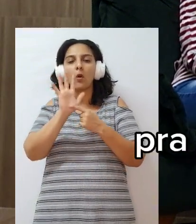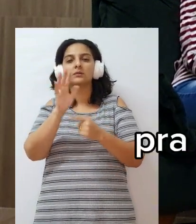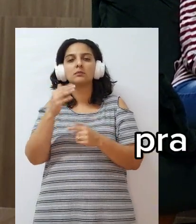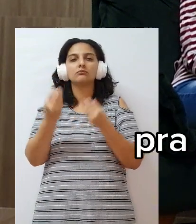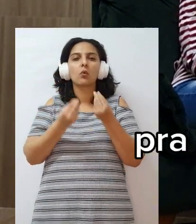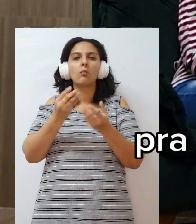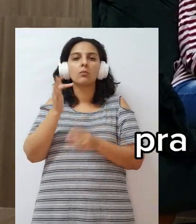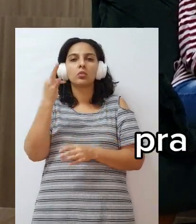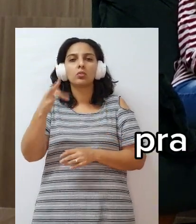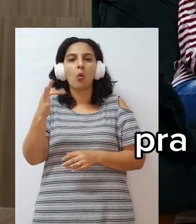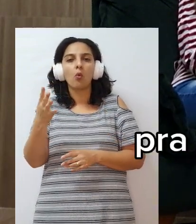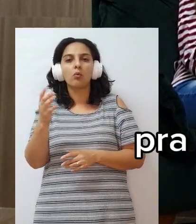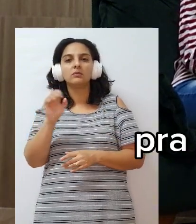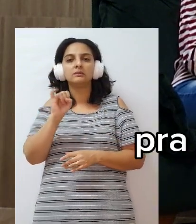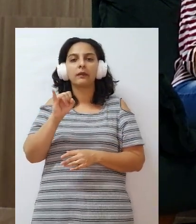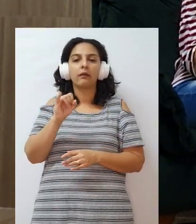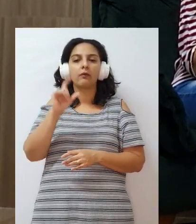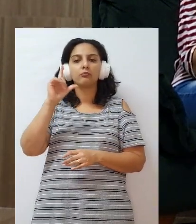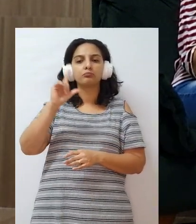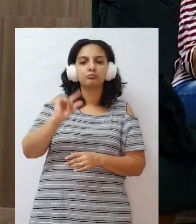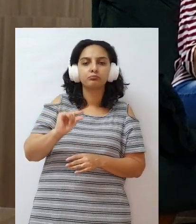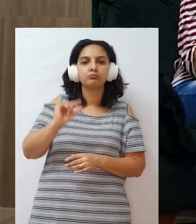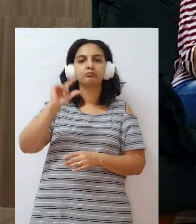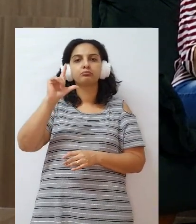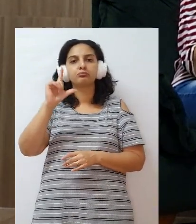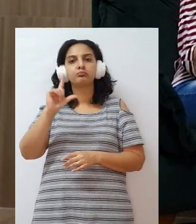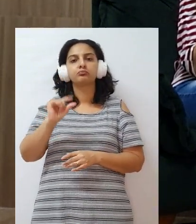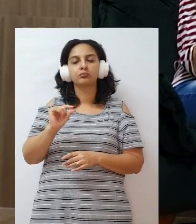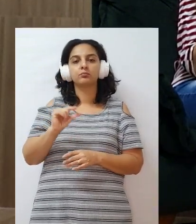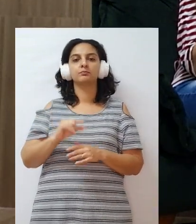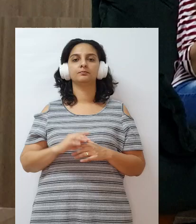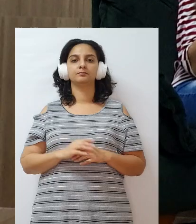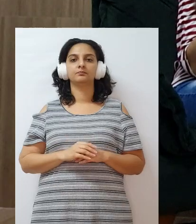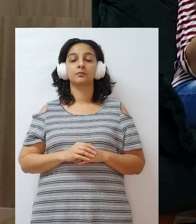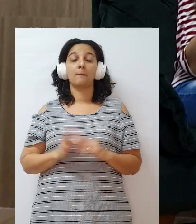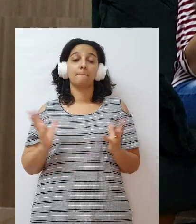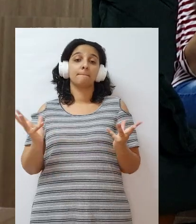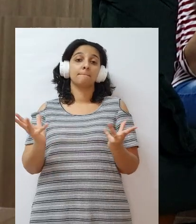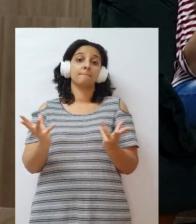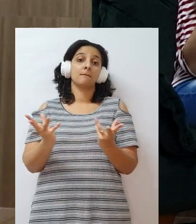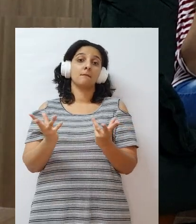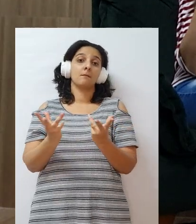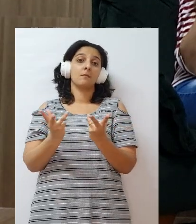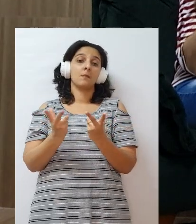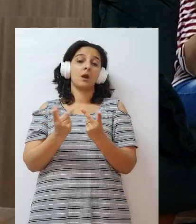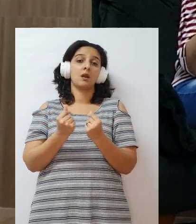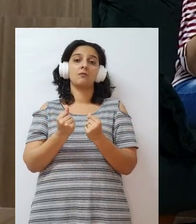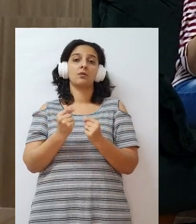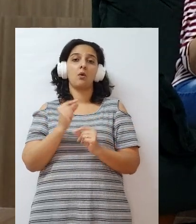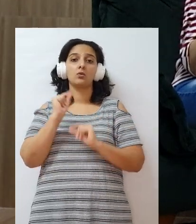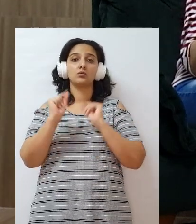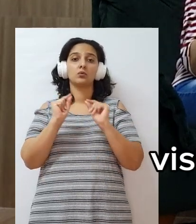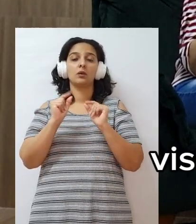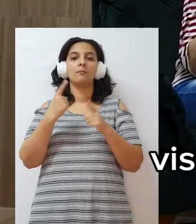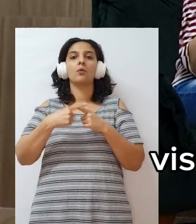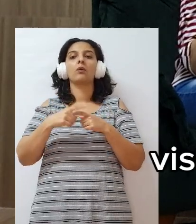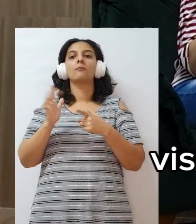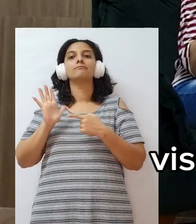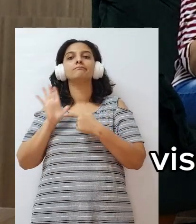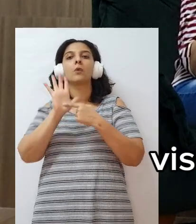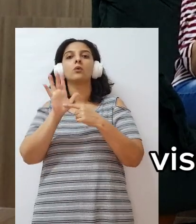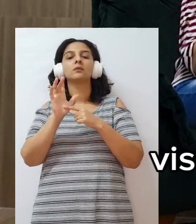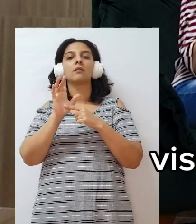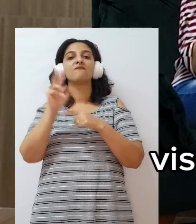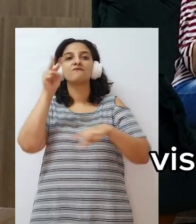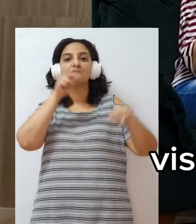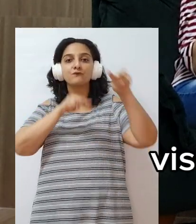para quem não conhece. E é maravilhosa para a gente trazer materiais visuais para os nossos pacientes